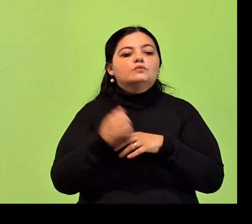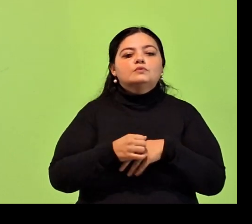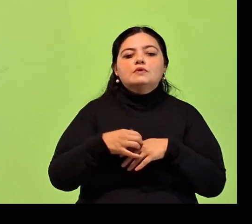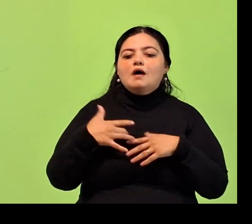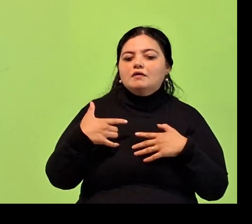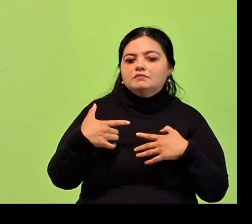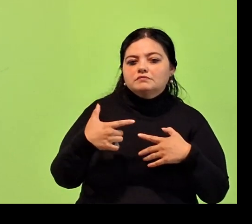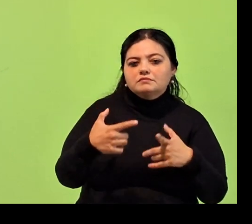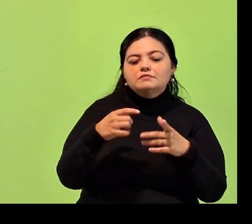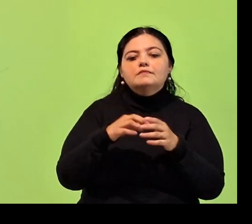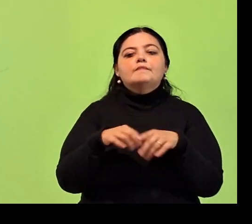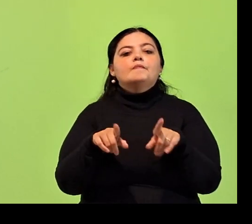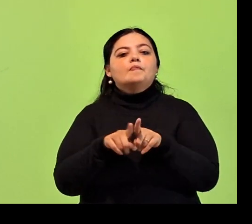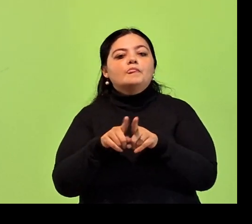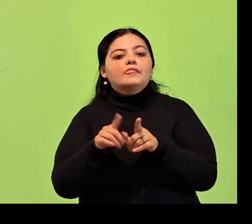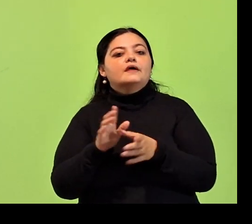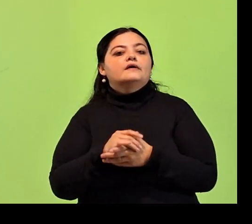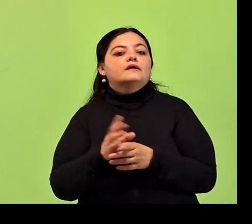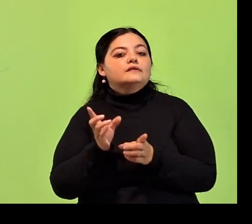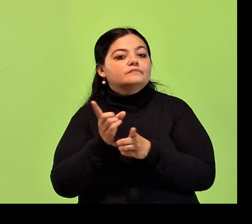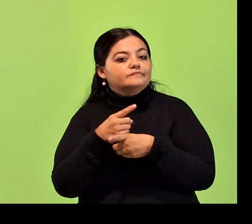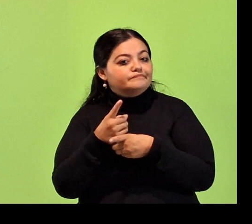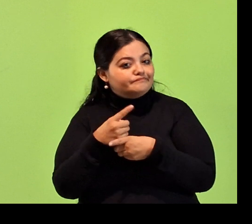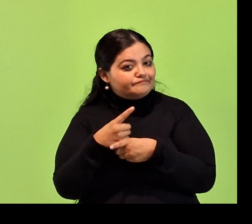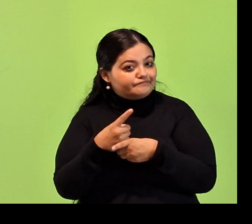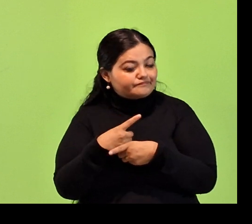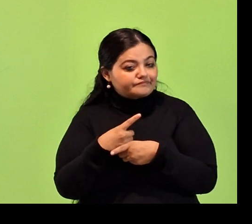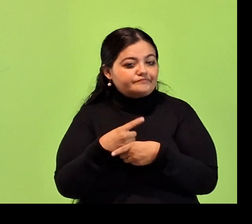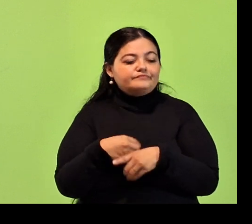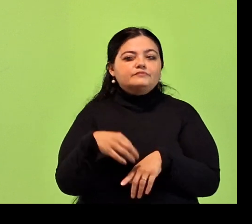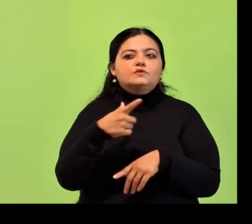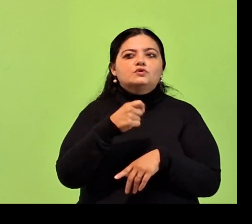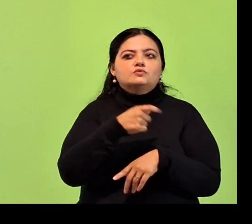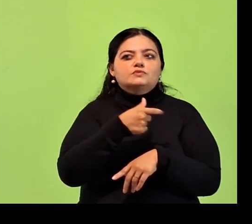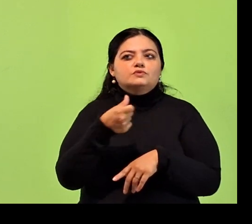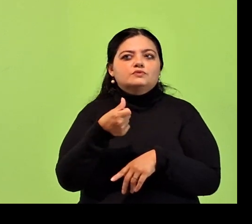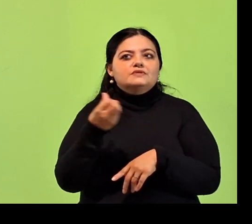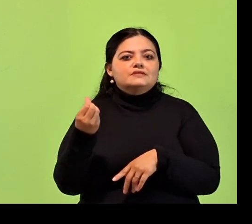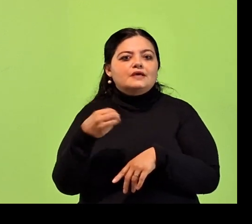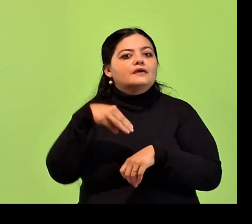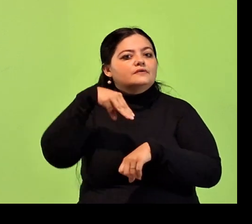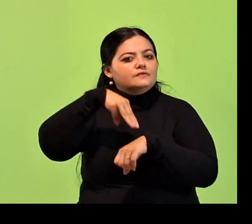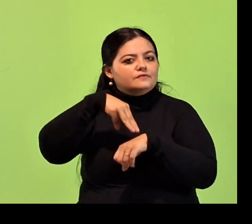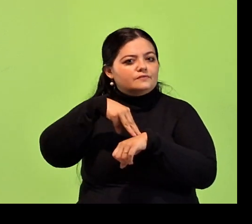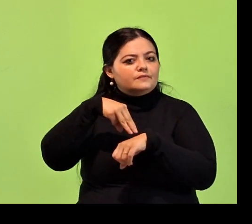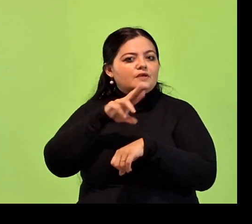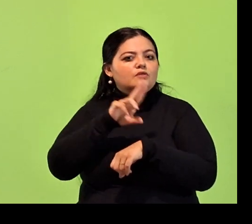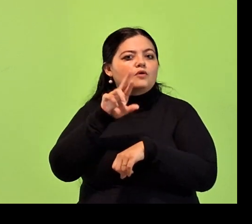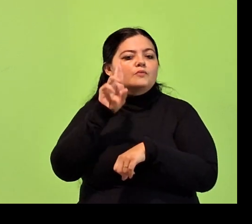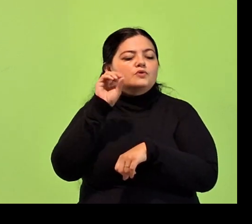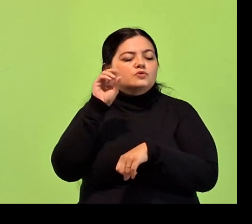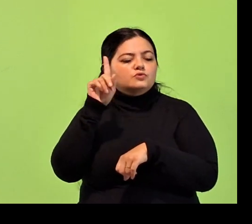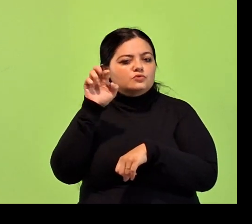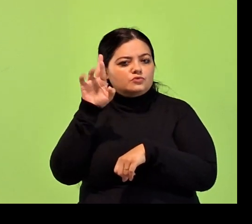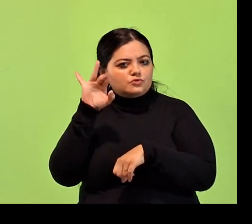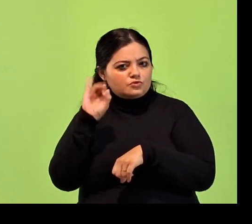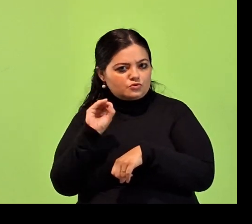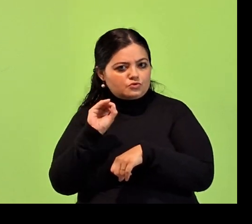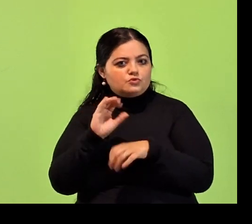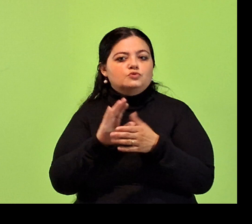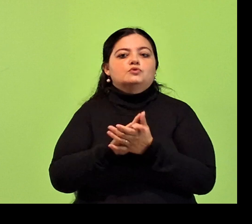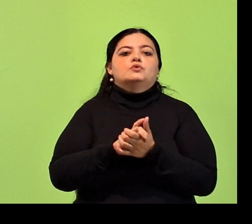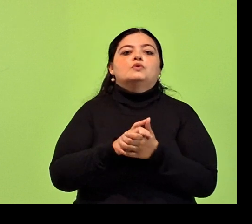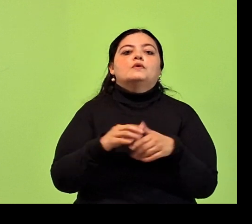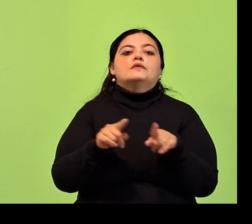Contribuições da Literatura Marginal. É uma dissertação de mestrado, publicada em 2006, por Rogério de Souza da Silva, com